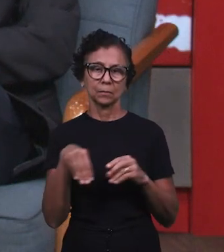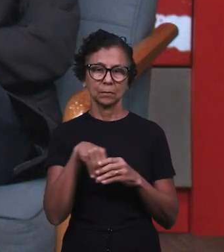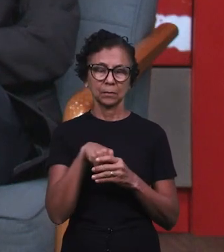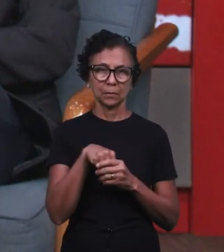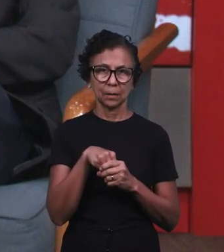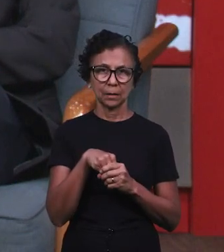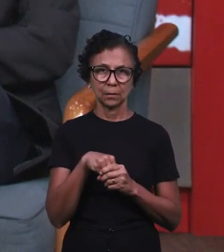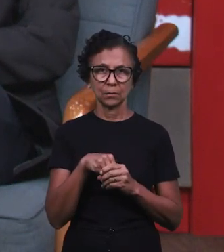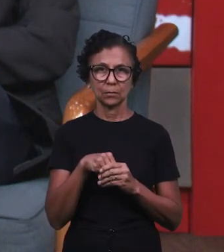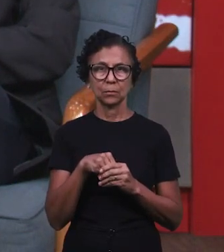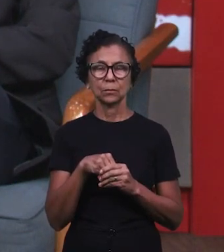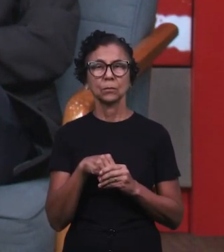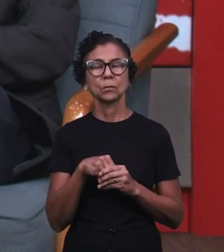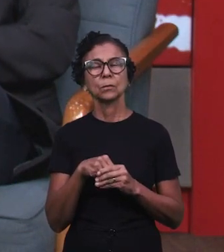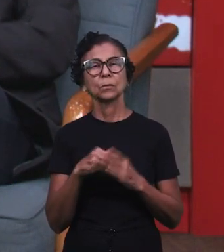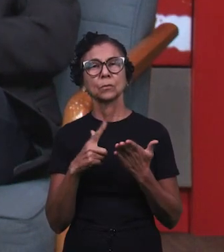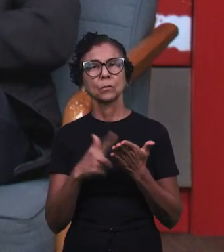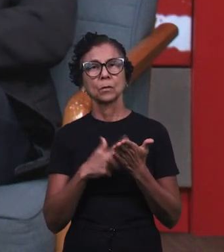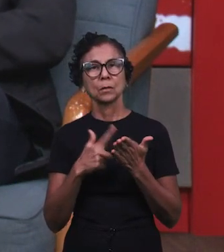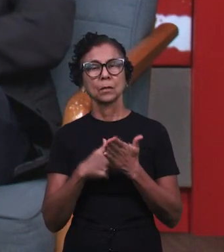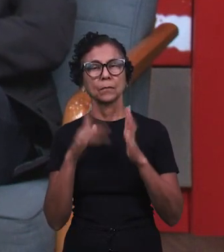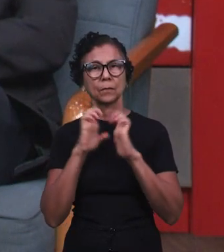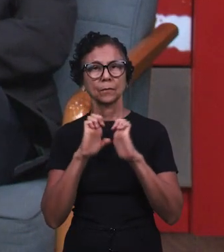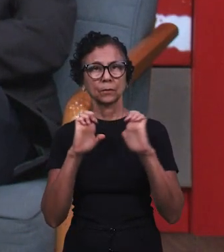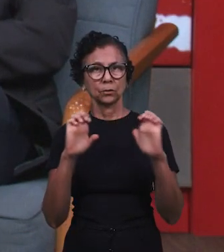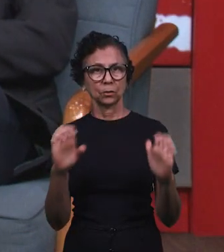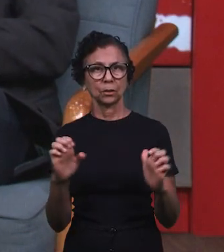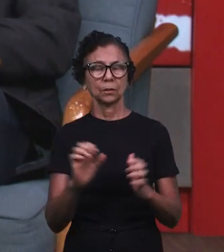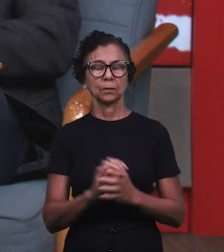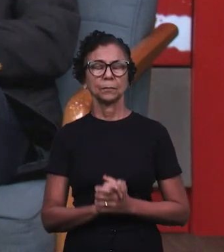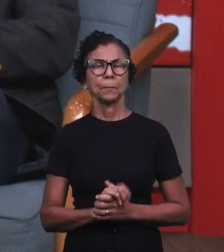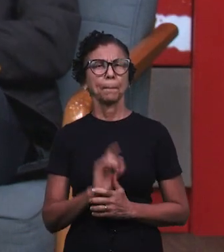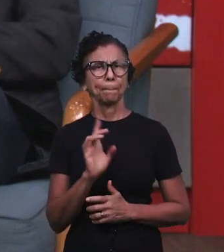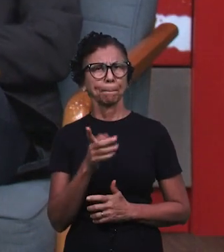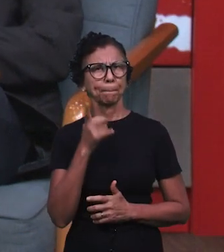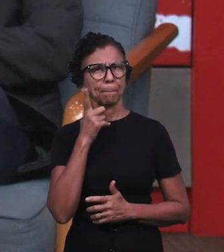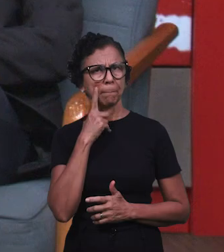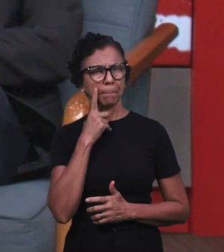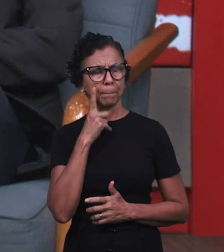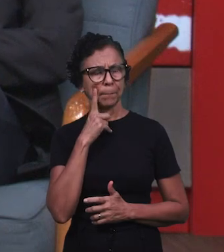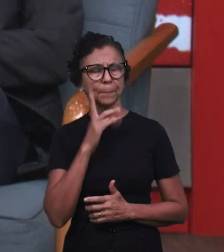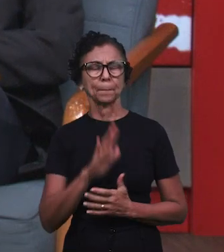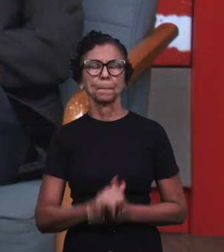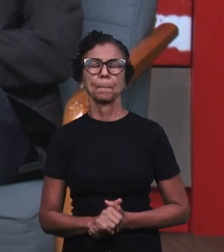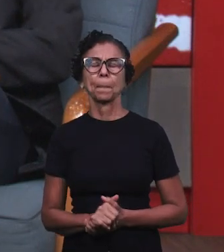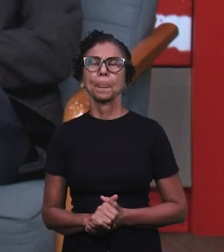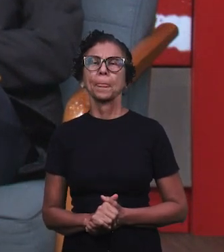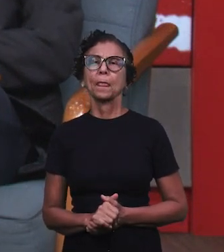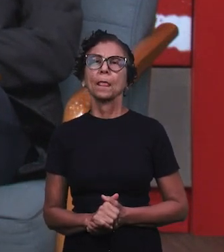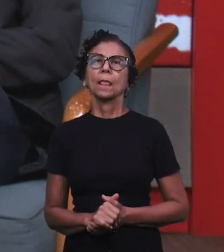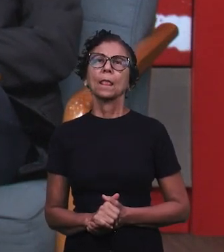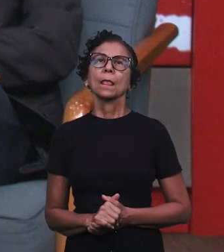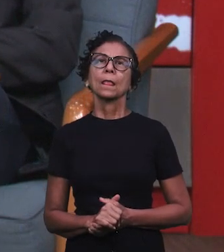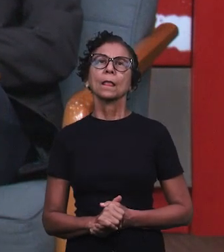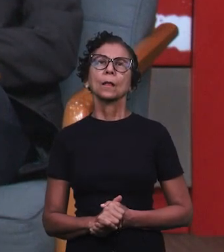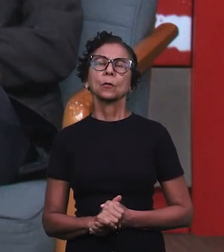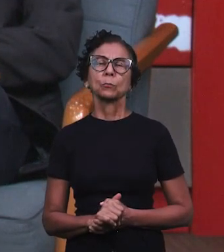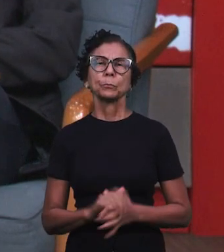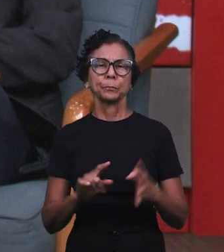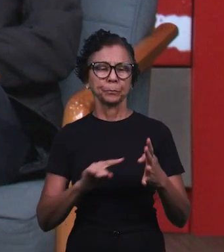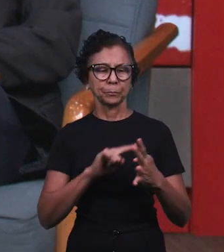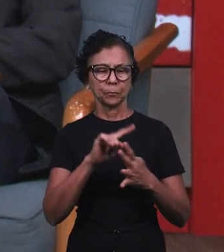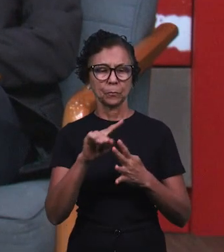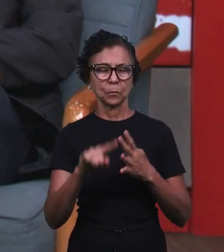dos evangelhos. E o assunto que nós vamos começar, vejam, os irmãos, os